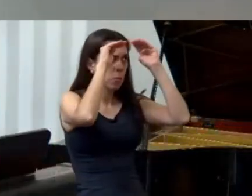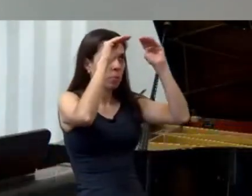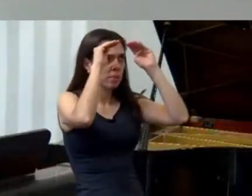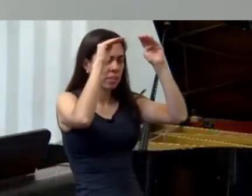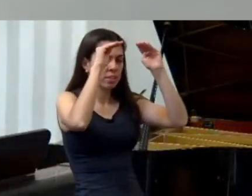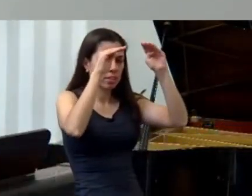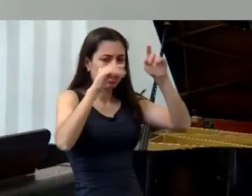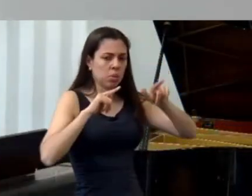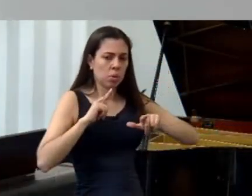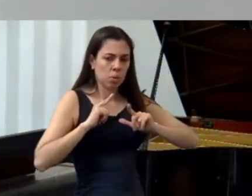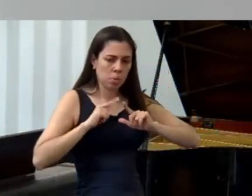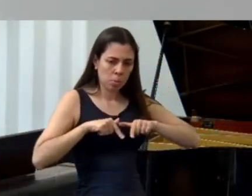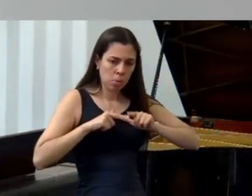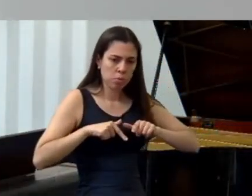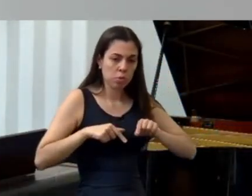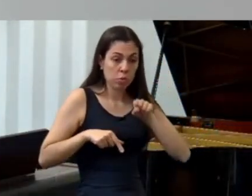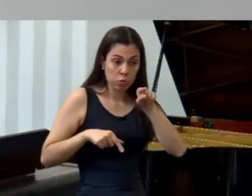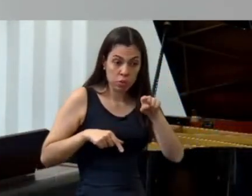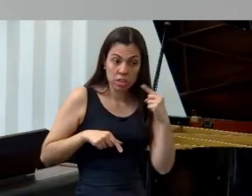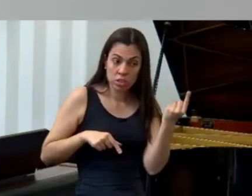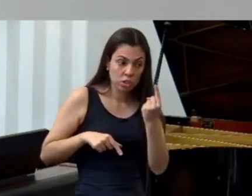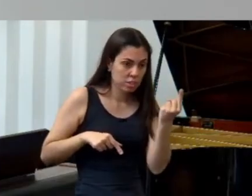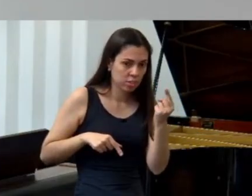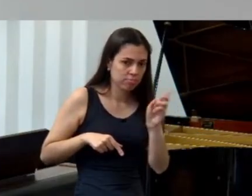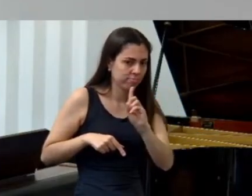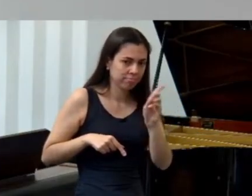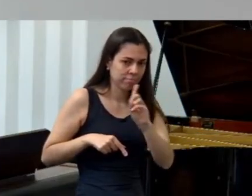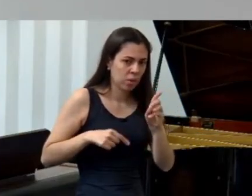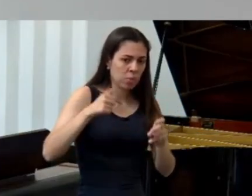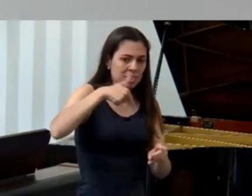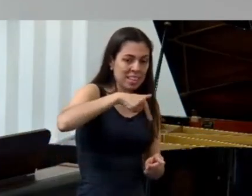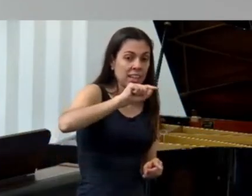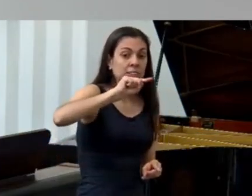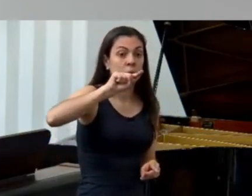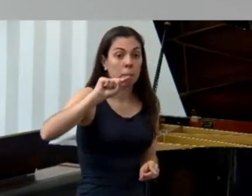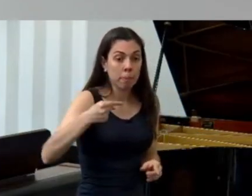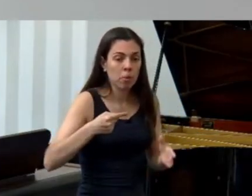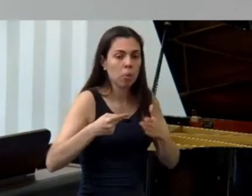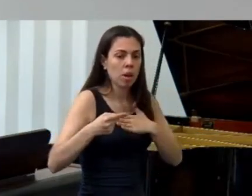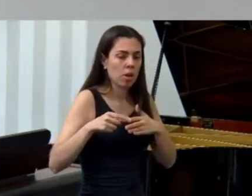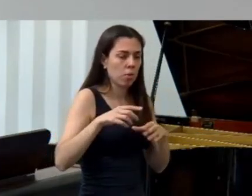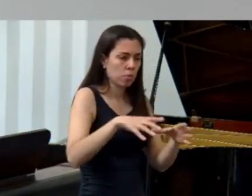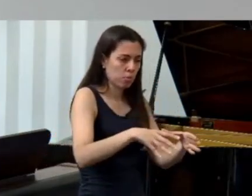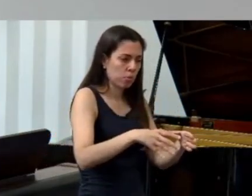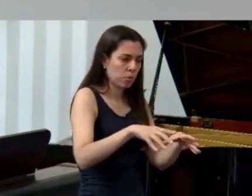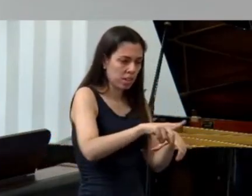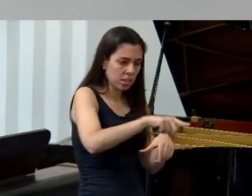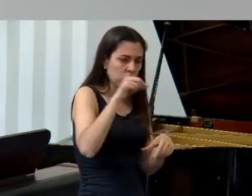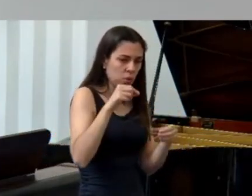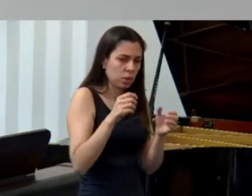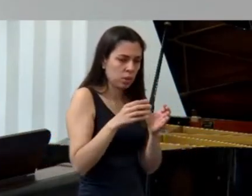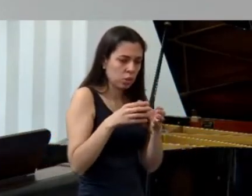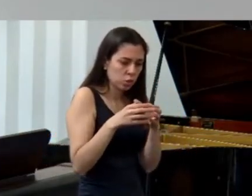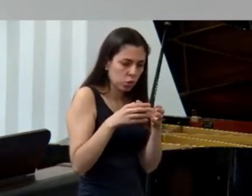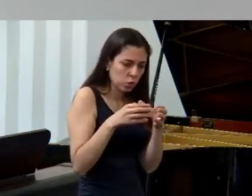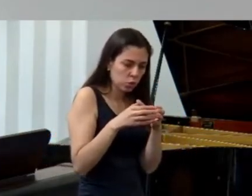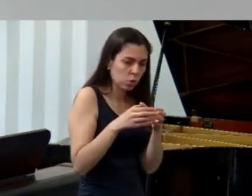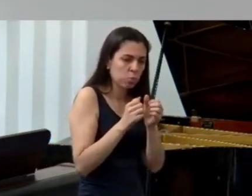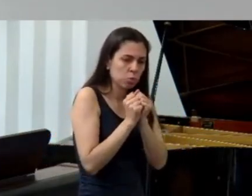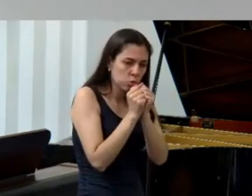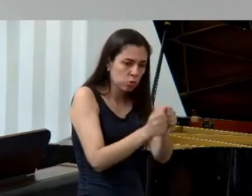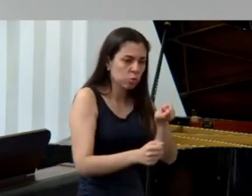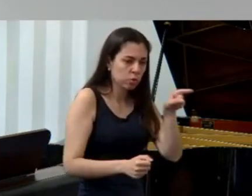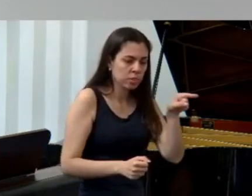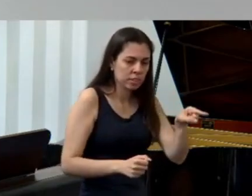Que o Senhor Deus Todo-Poderoso nos abençoe na edificação, na compreensão, na